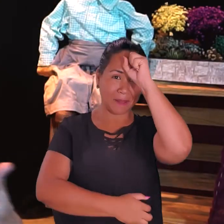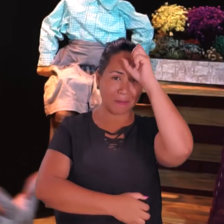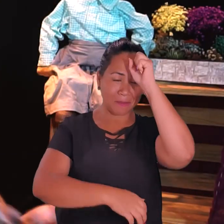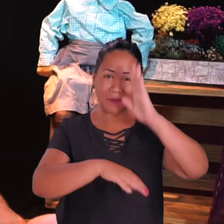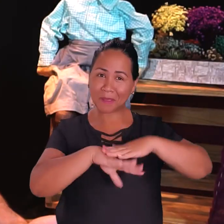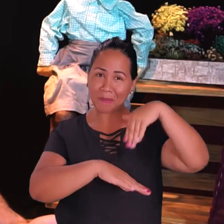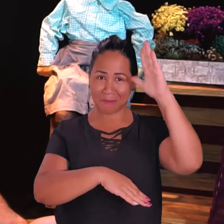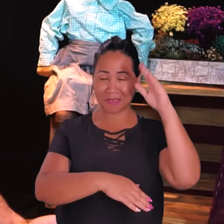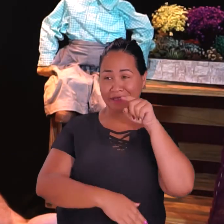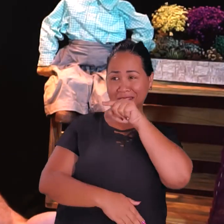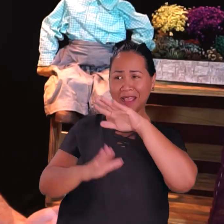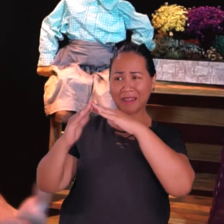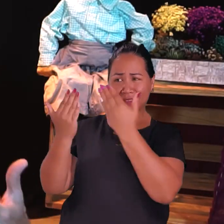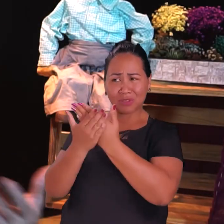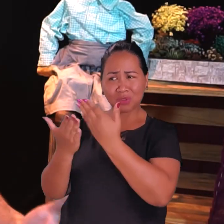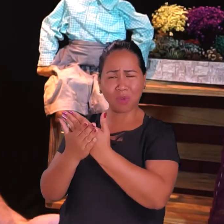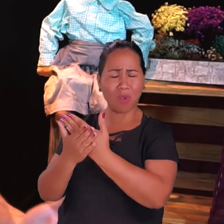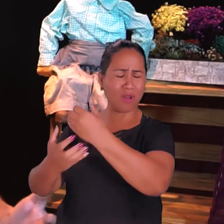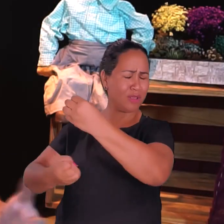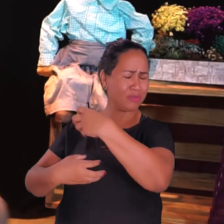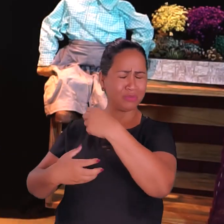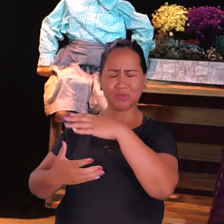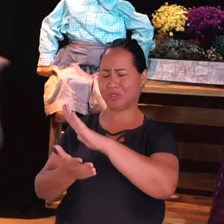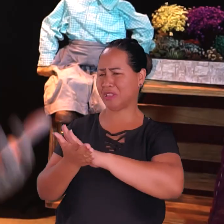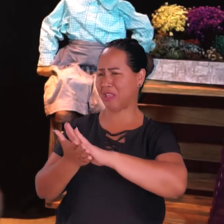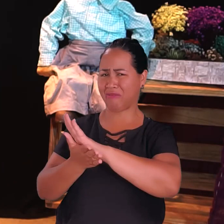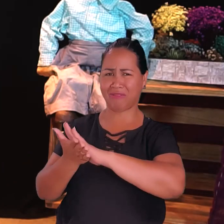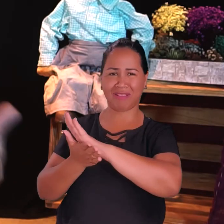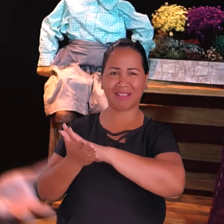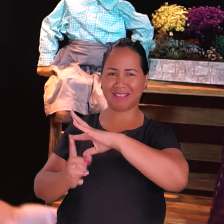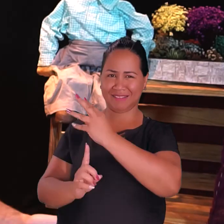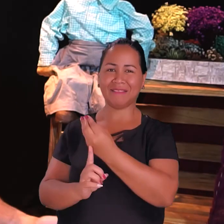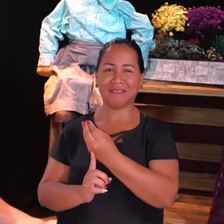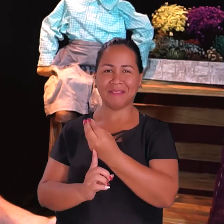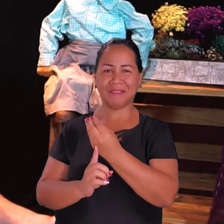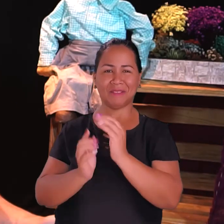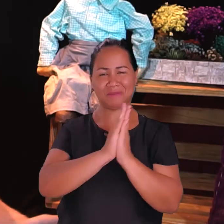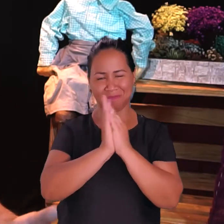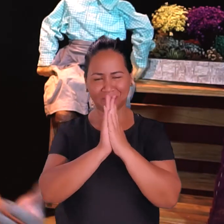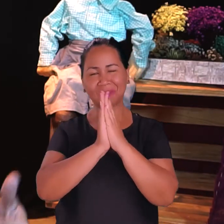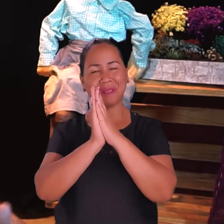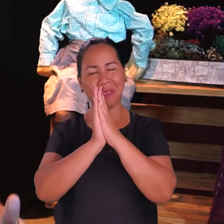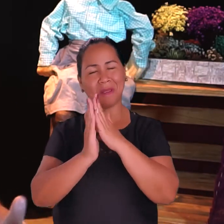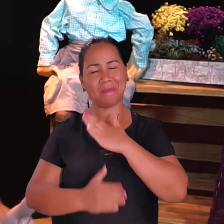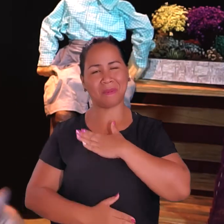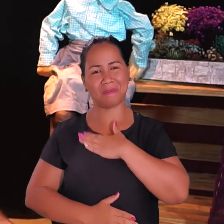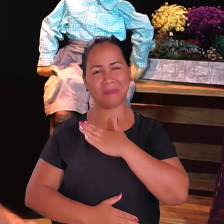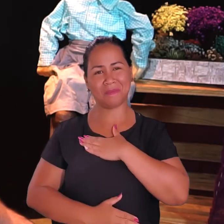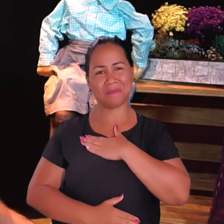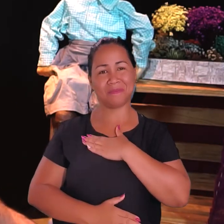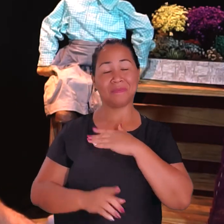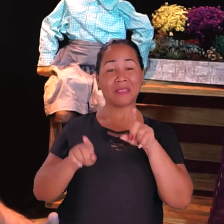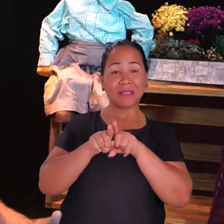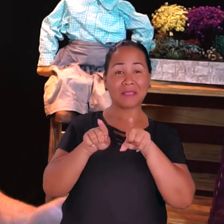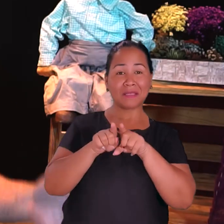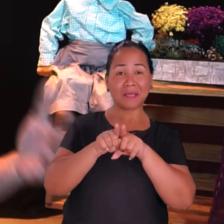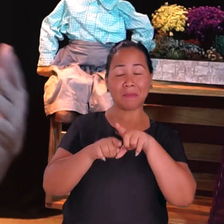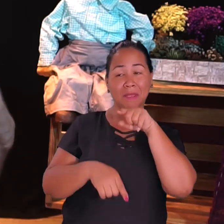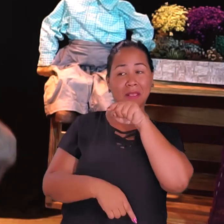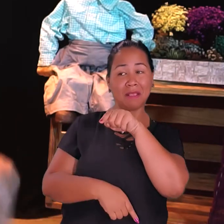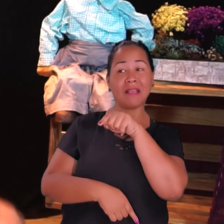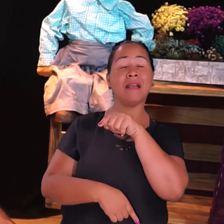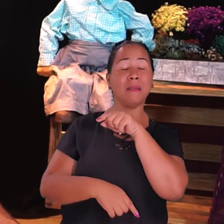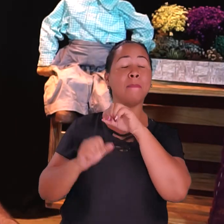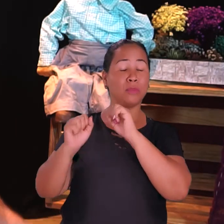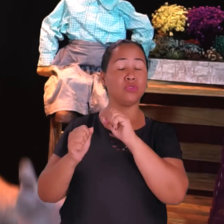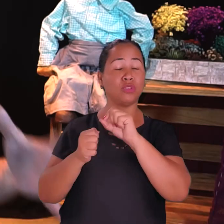lugar muito receptivo para aquilo que eu precisava de aprender, que também na escola você podia fazer arte. Então foi